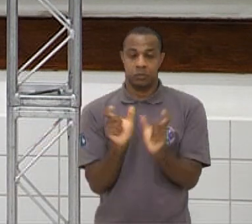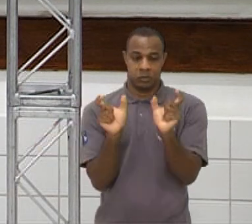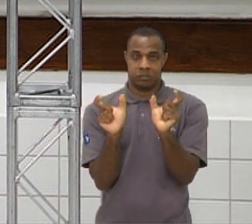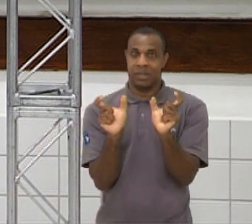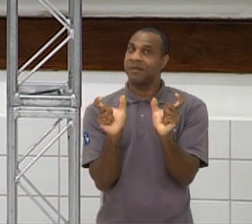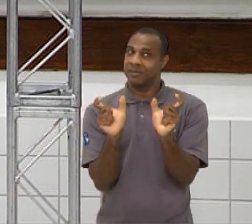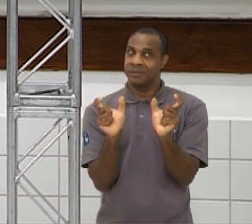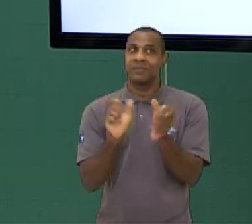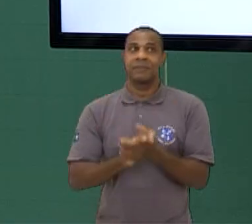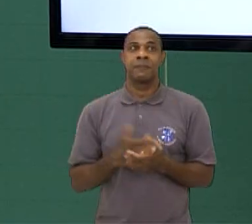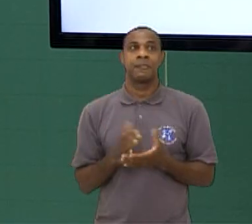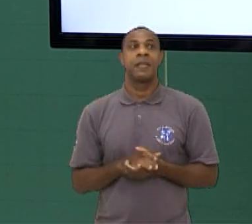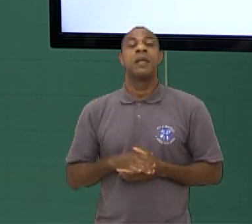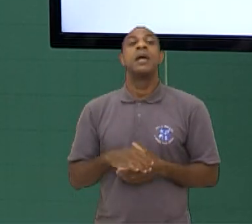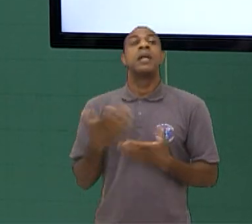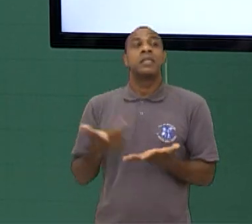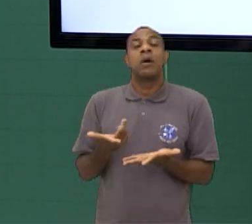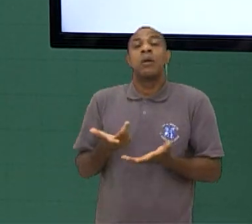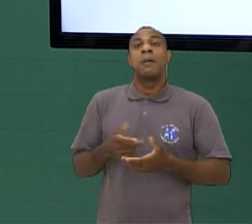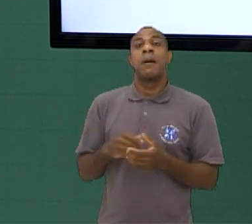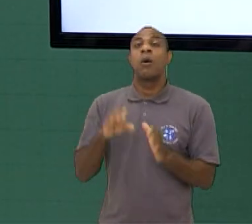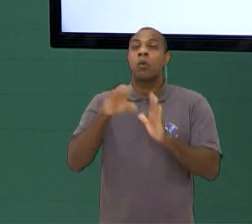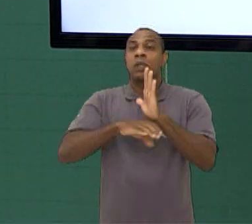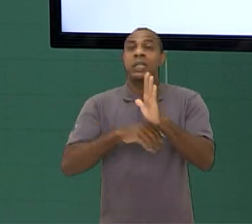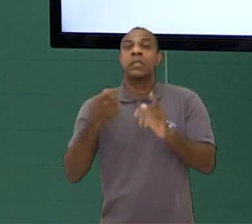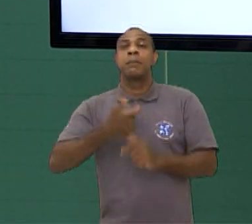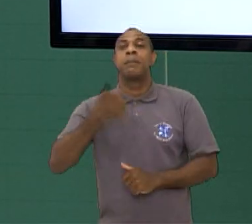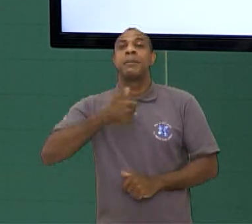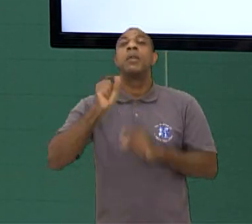conceito é luta de classes.